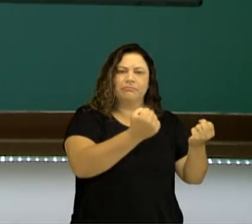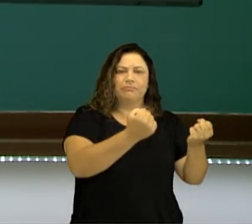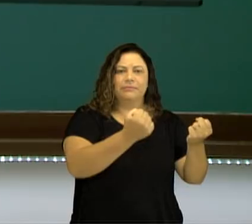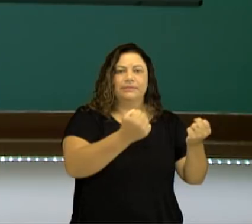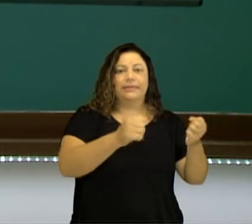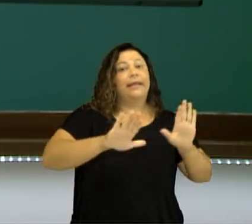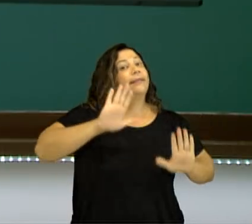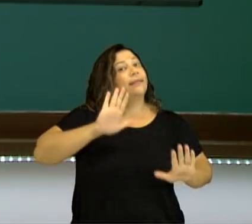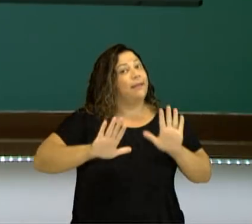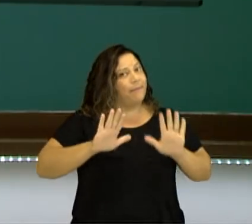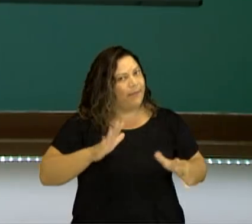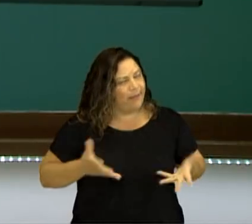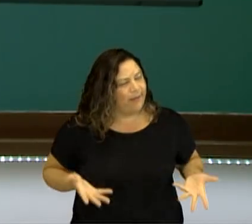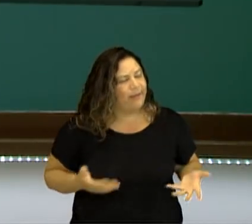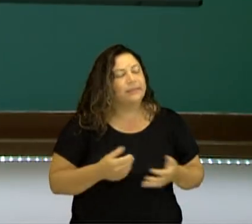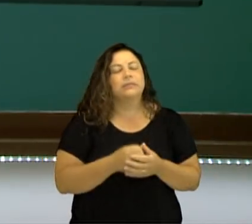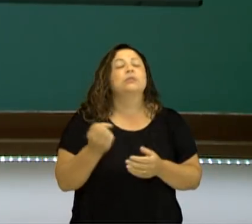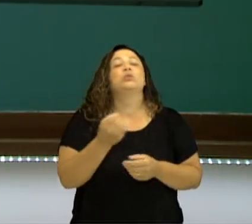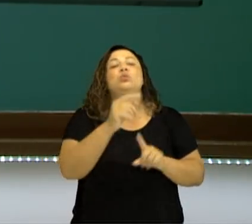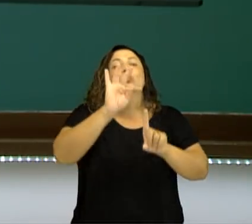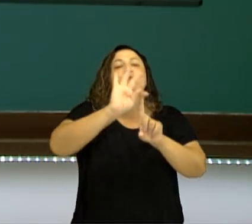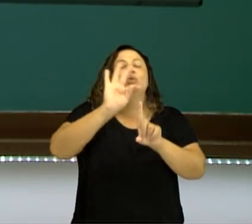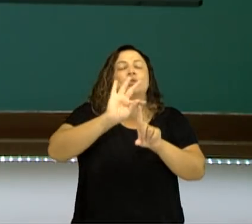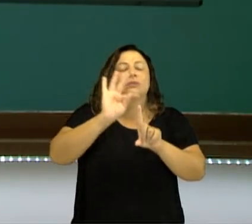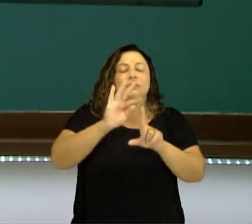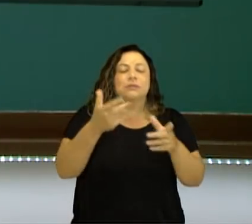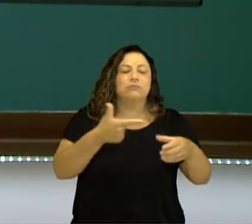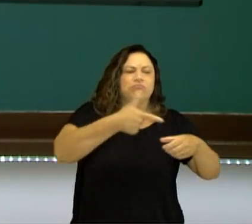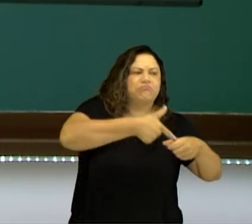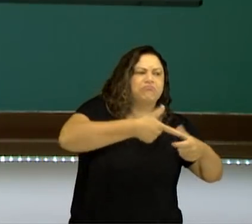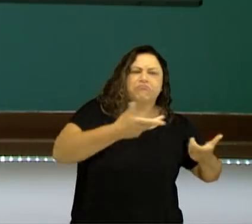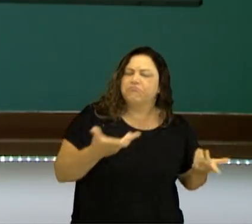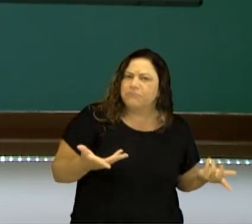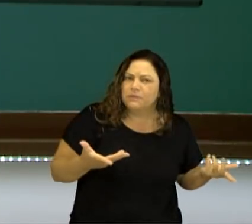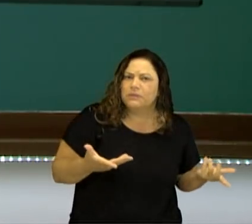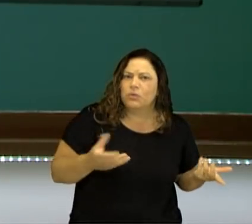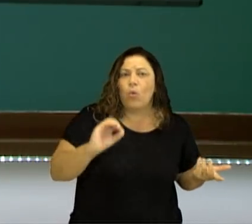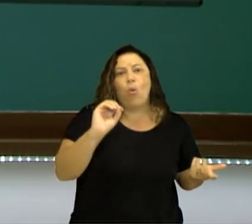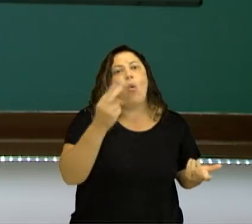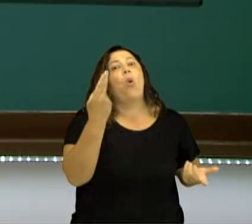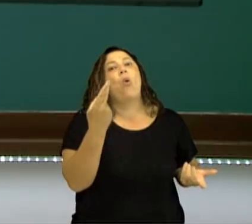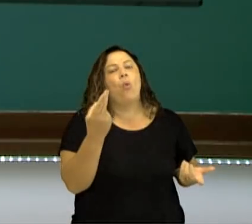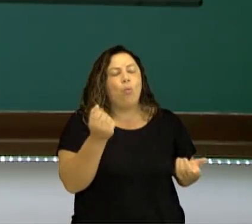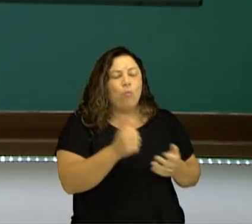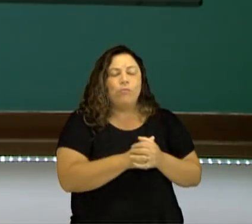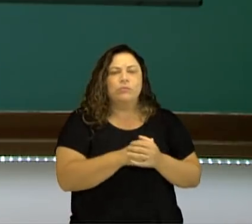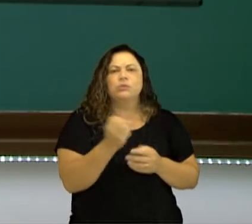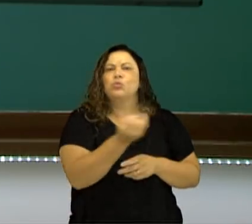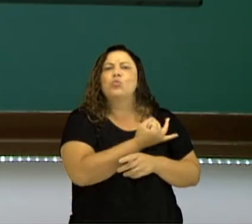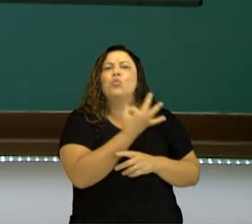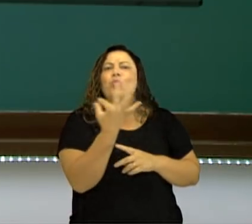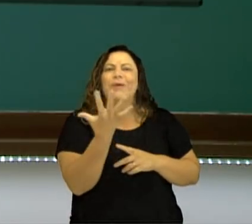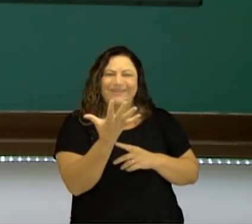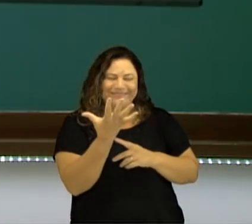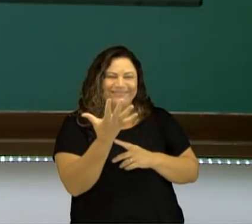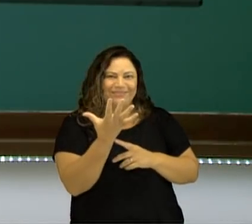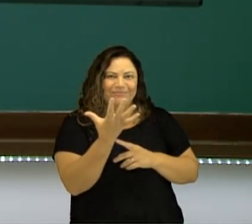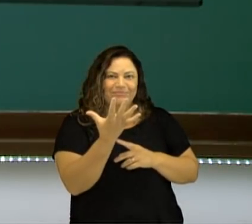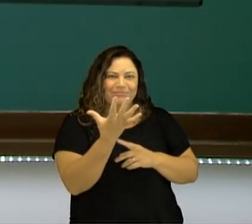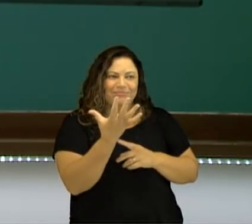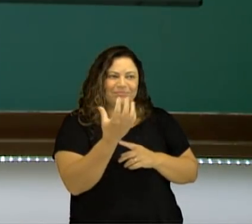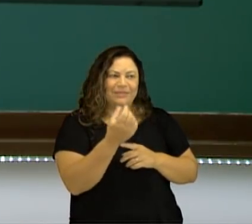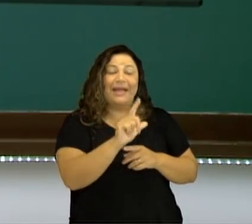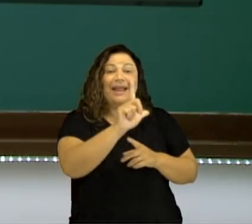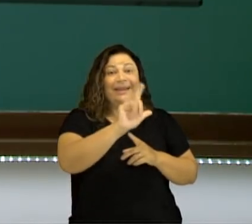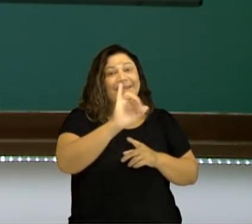do tipo de combustível que você vai usar ou depende da quantidade de combustível que cabe dentro desse tanque.